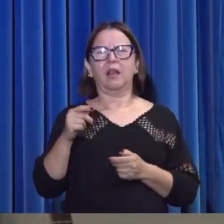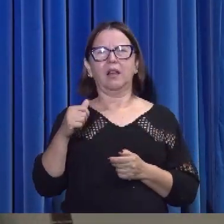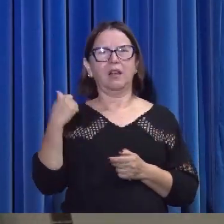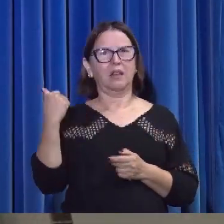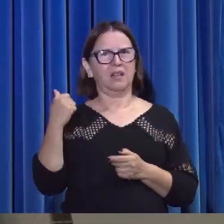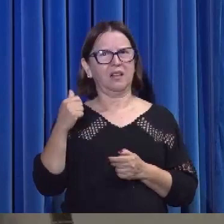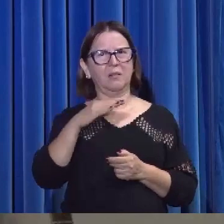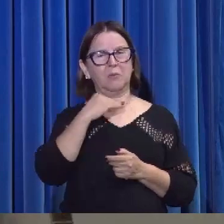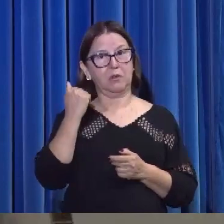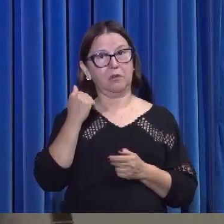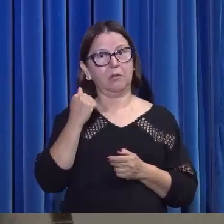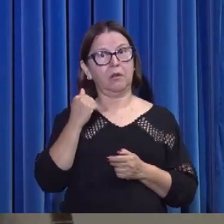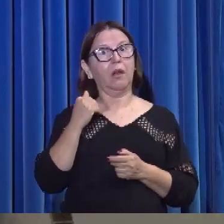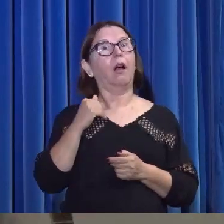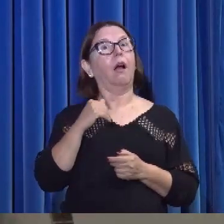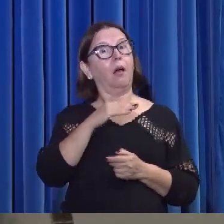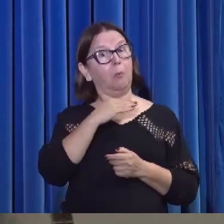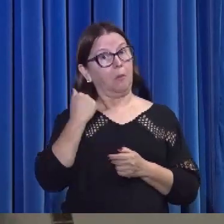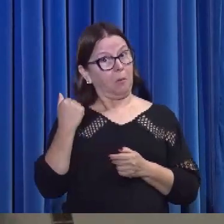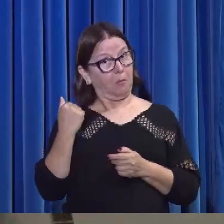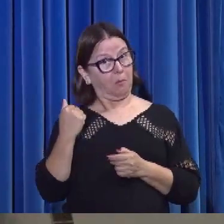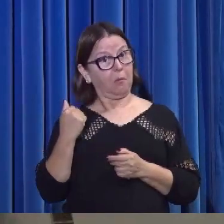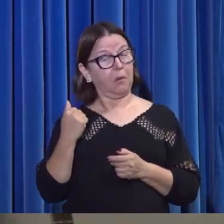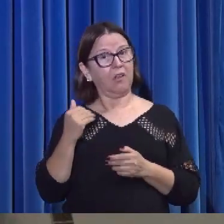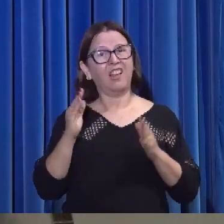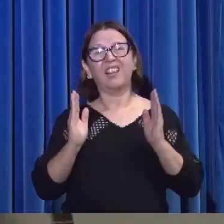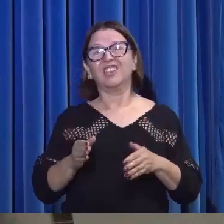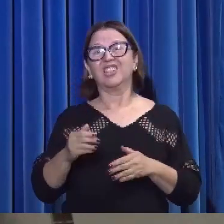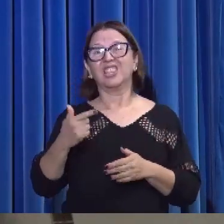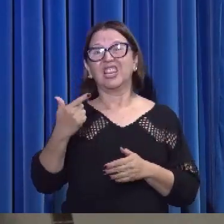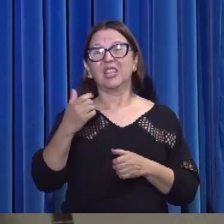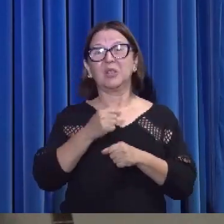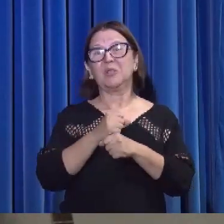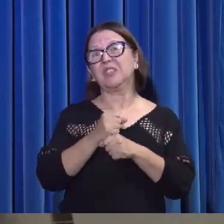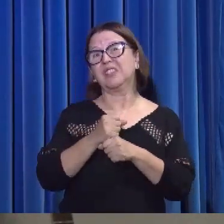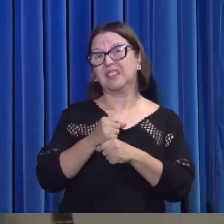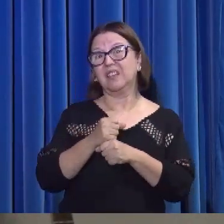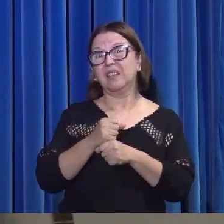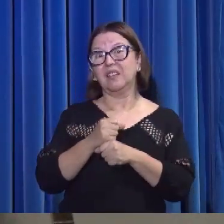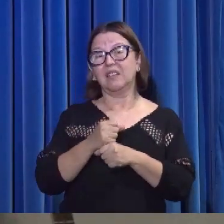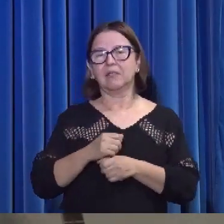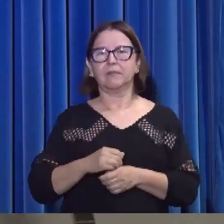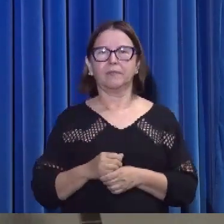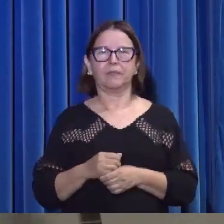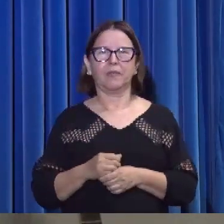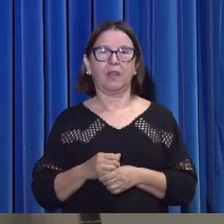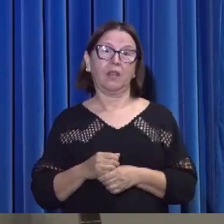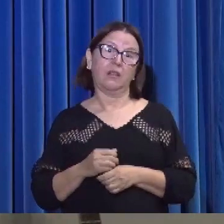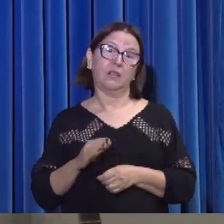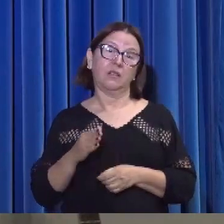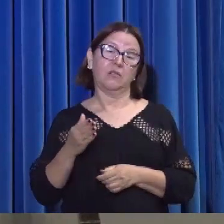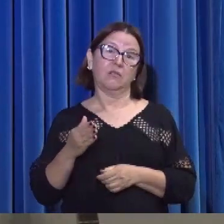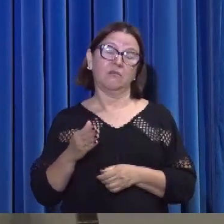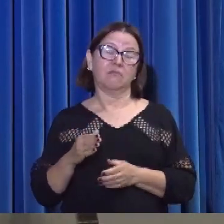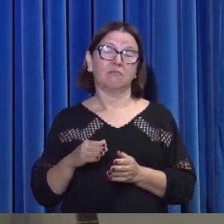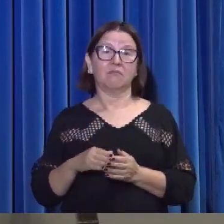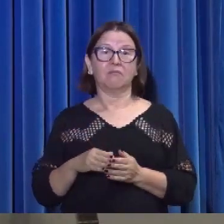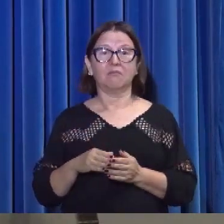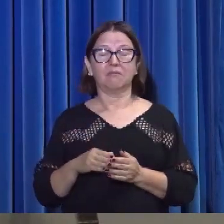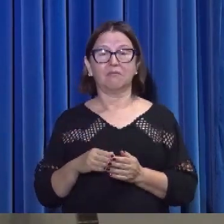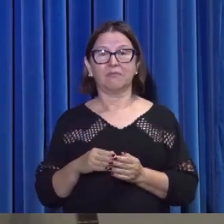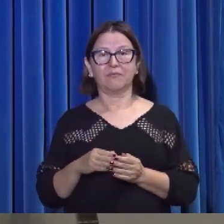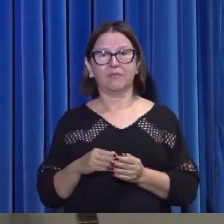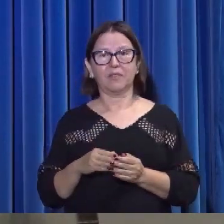anos. Rapaz, ninguém me falou. Aí você tenta ali digerir o luto